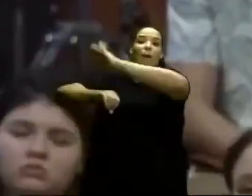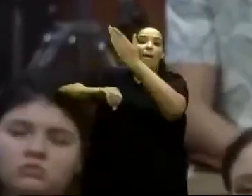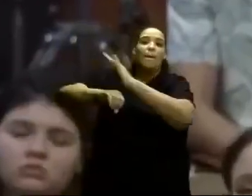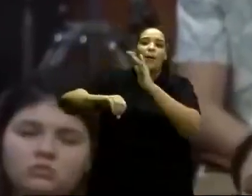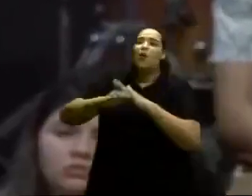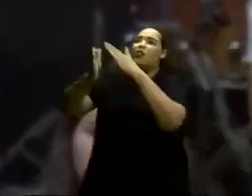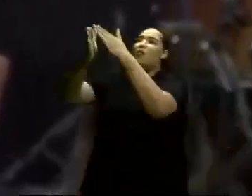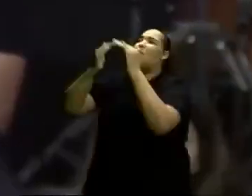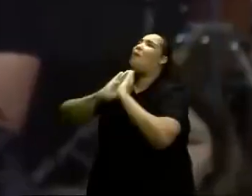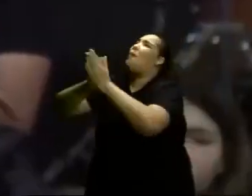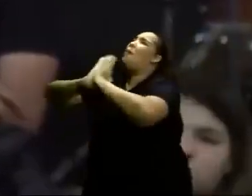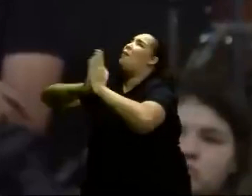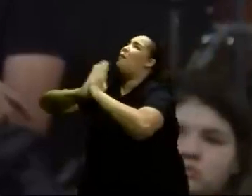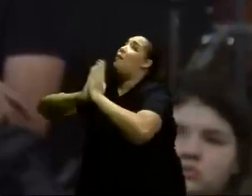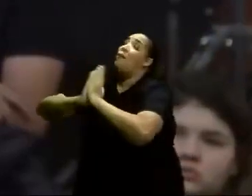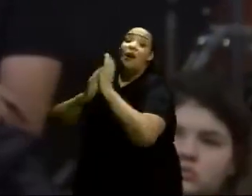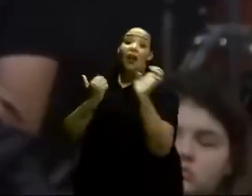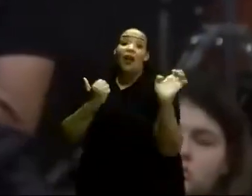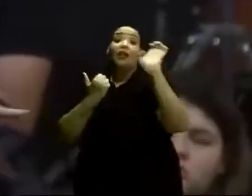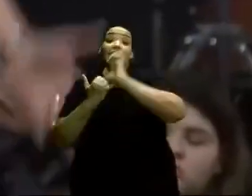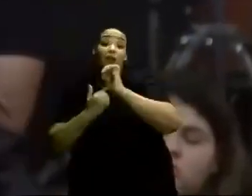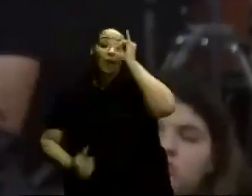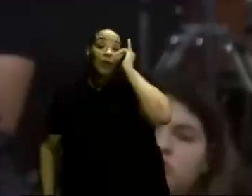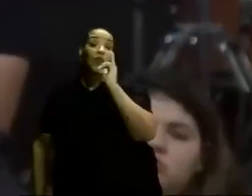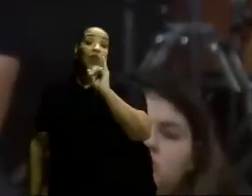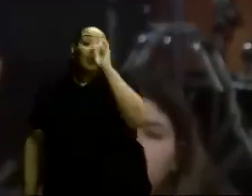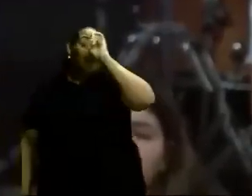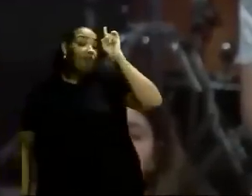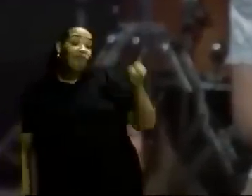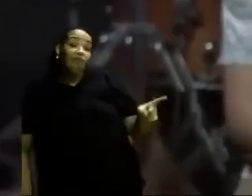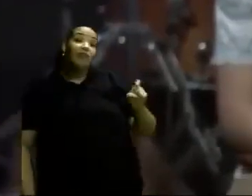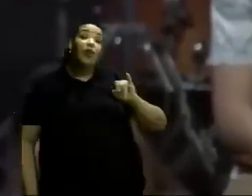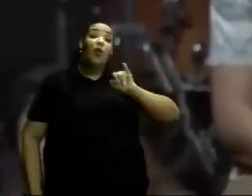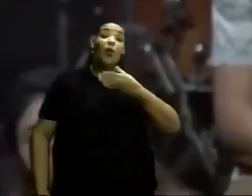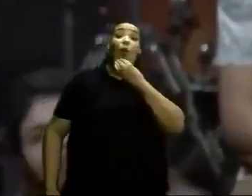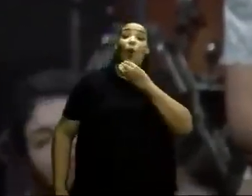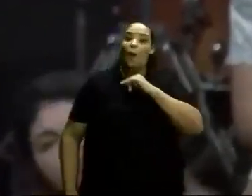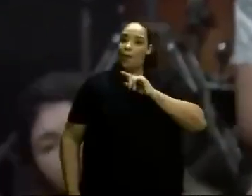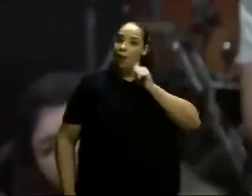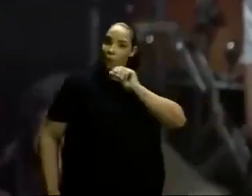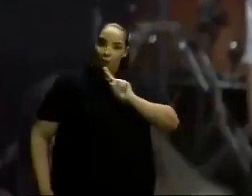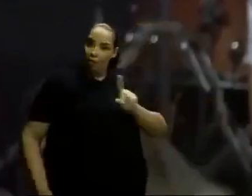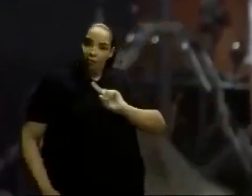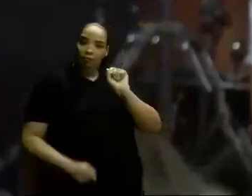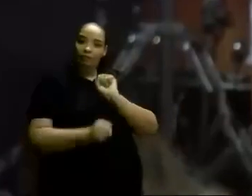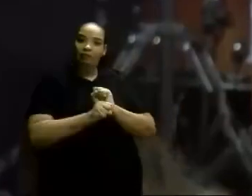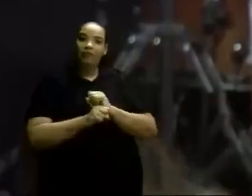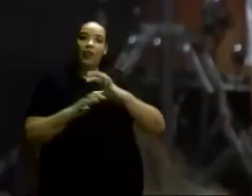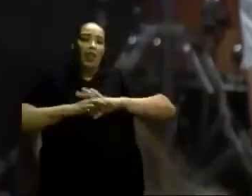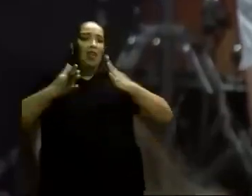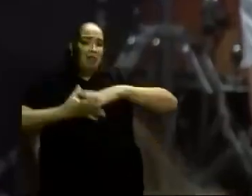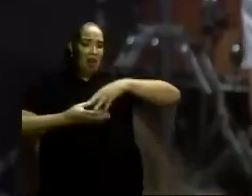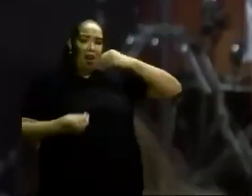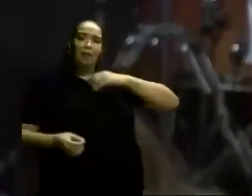a vida do menino. Aí Eliseu, o profeta do Senhor, manda Geazi na frente dele, ela não vai, ela diz: vive a tua alma que eu não hei de